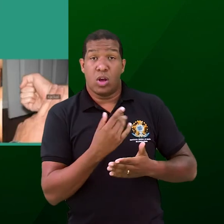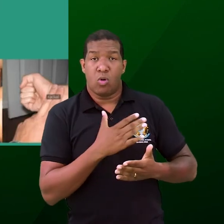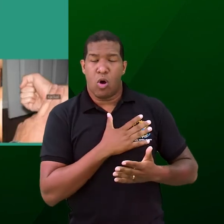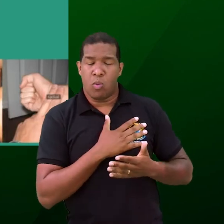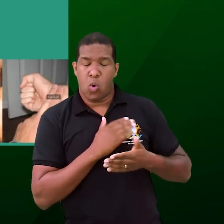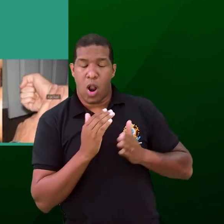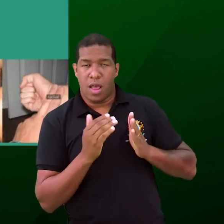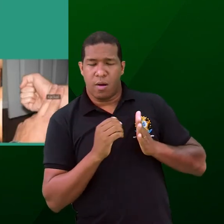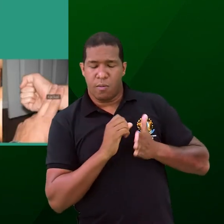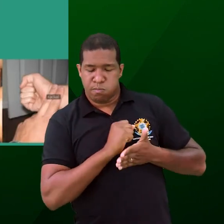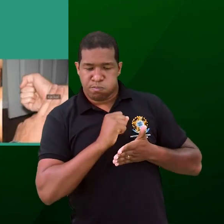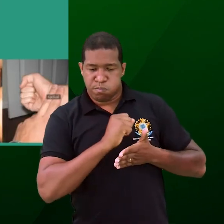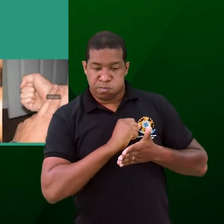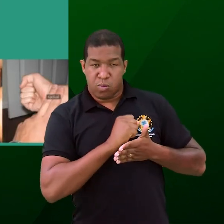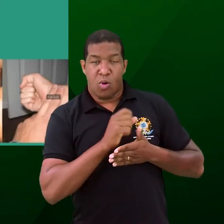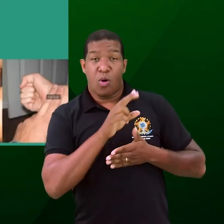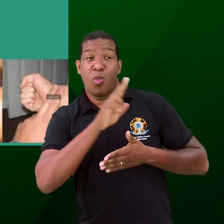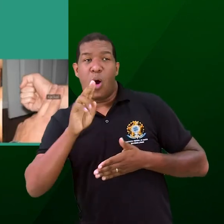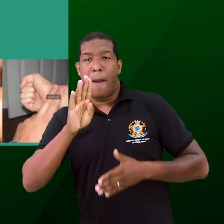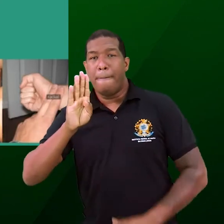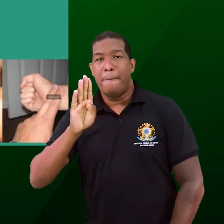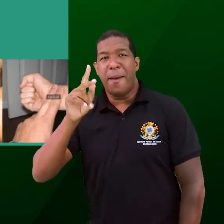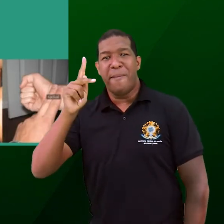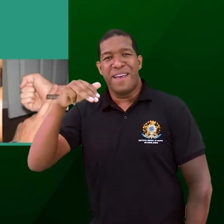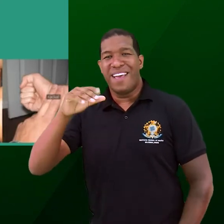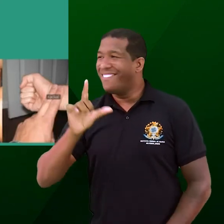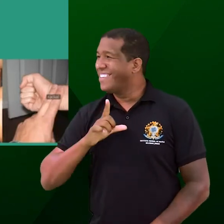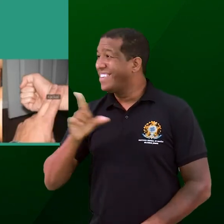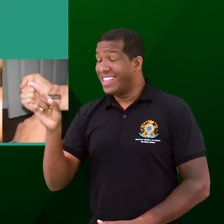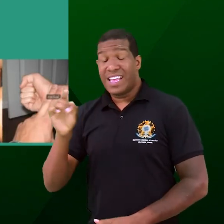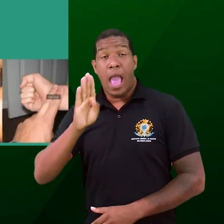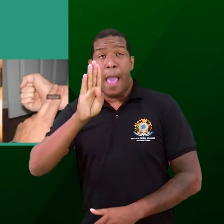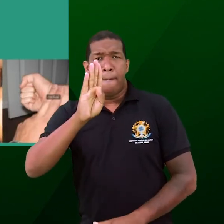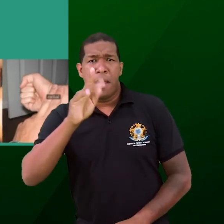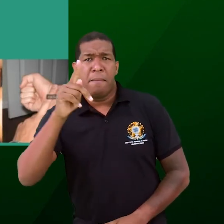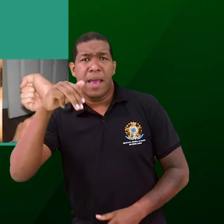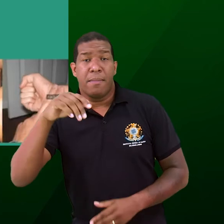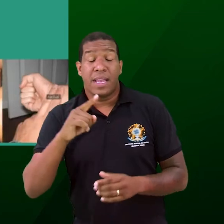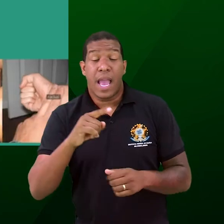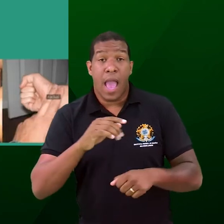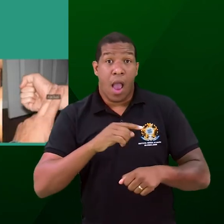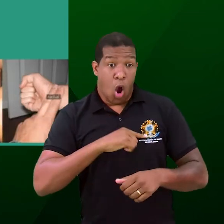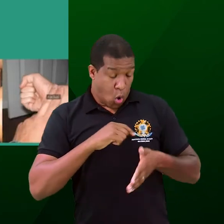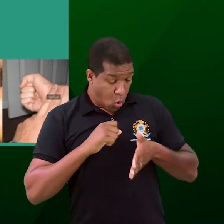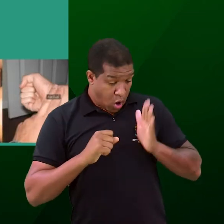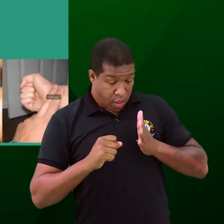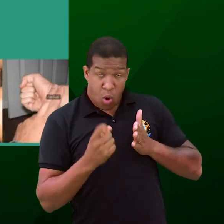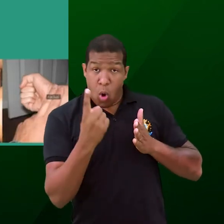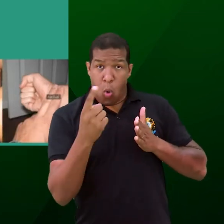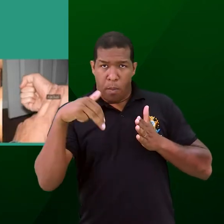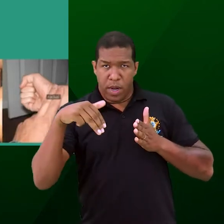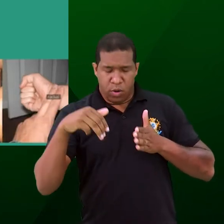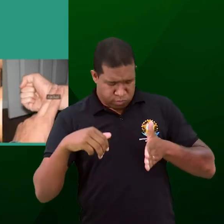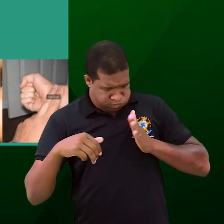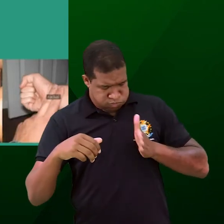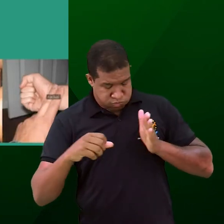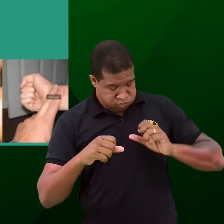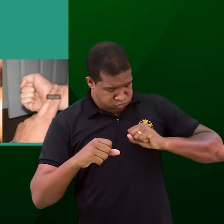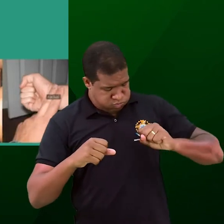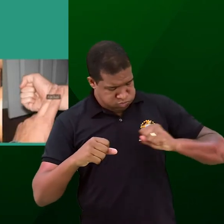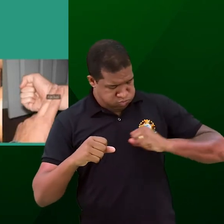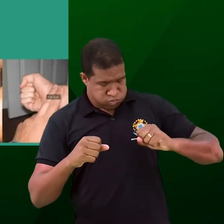se regenerar, tu diminuir o processo inflamatório que tem dentro de você. Então, o repouso também é fundamental